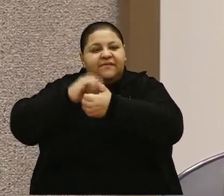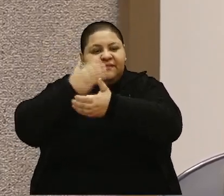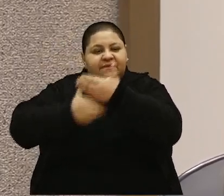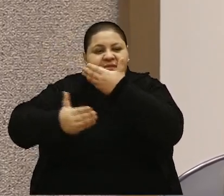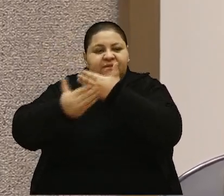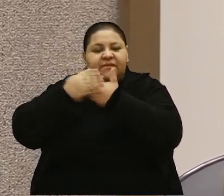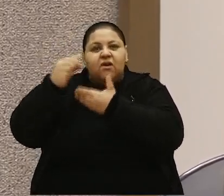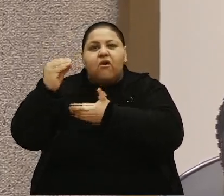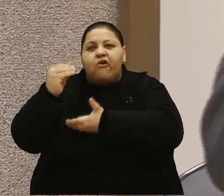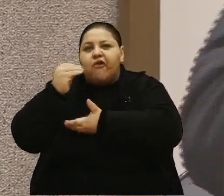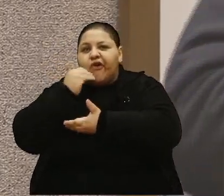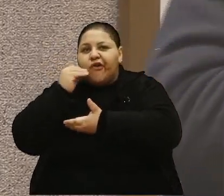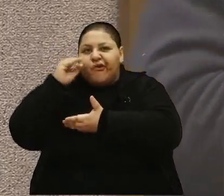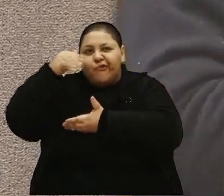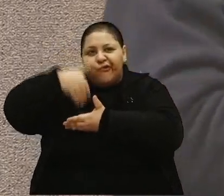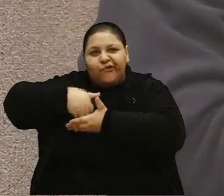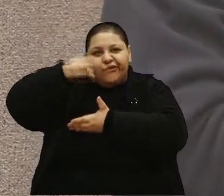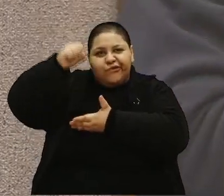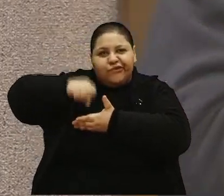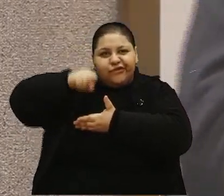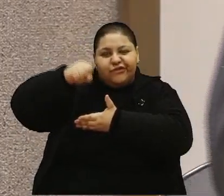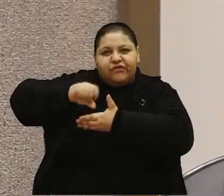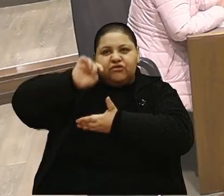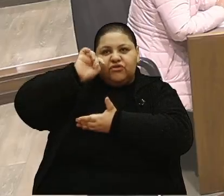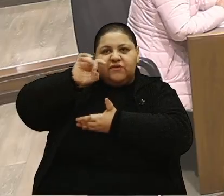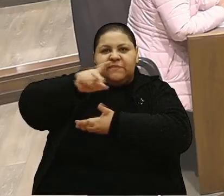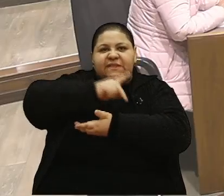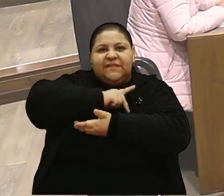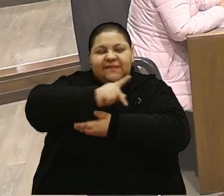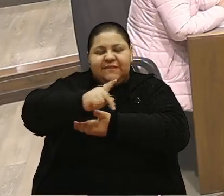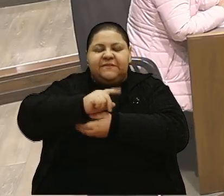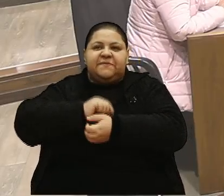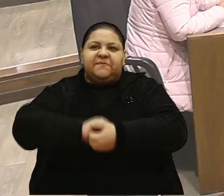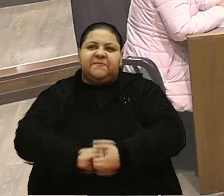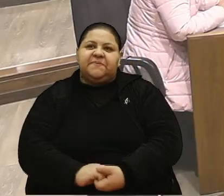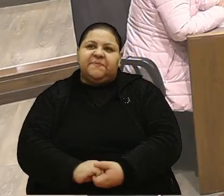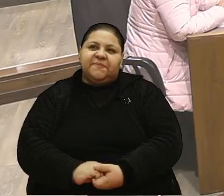obviamente, votarei favorável. Era isso, senhor presidente. Obrigado.